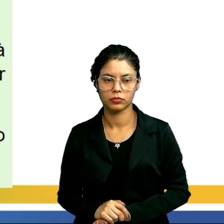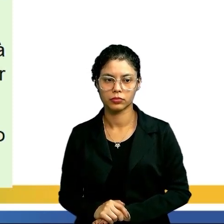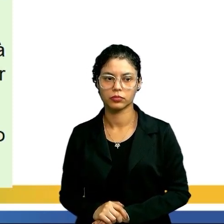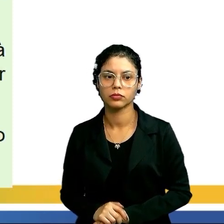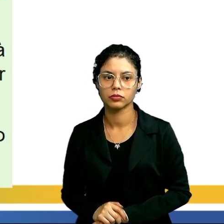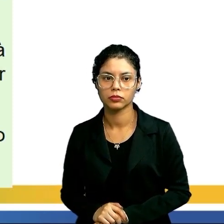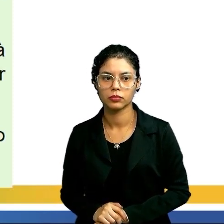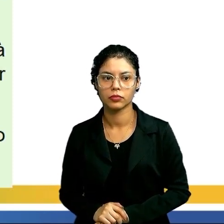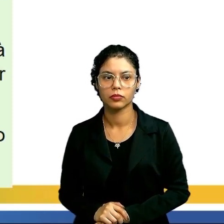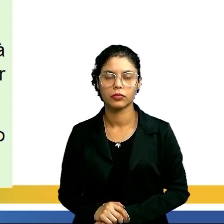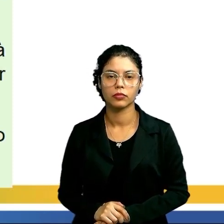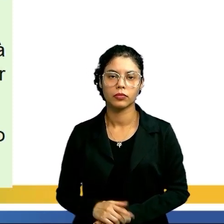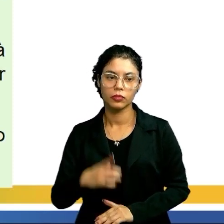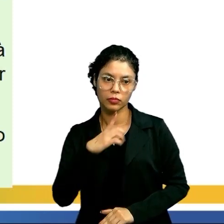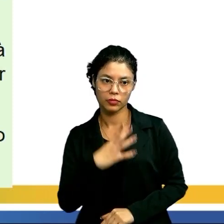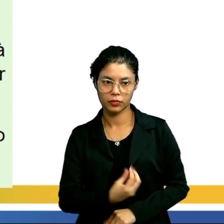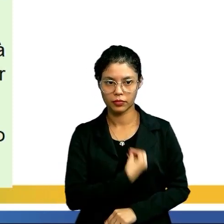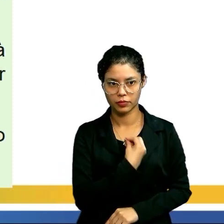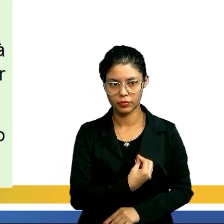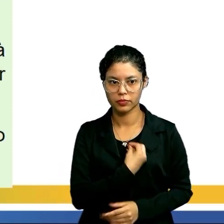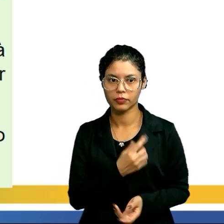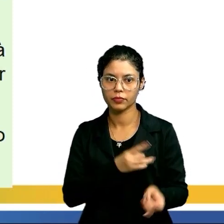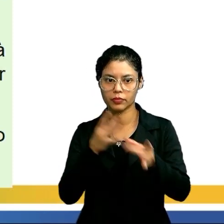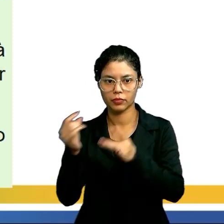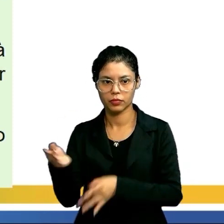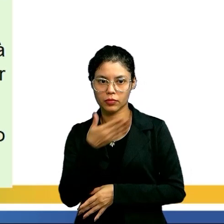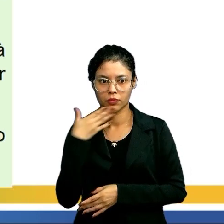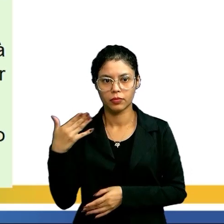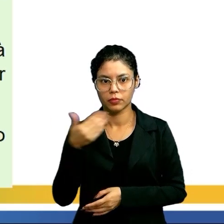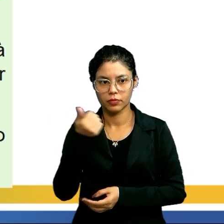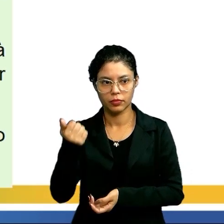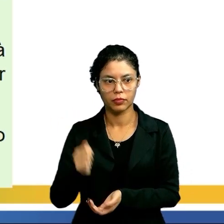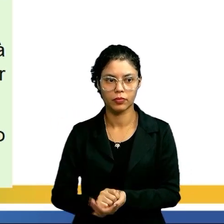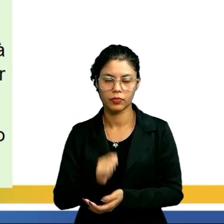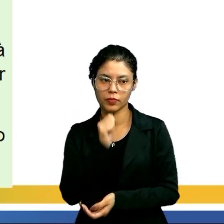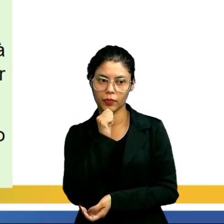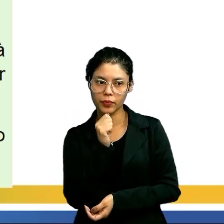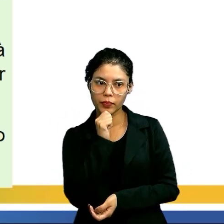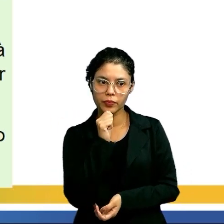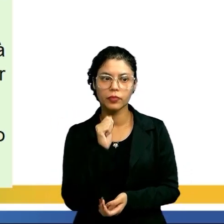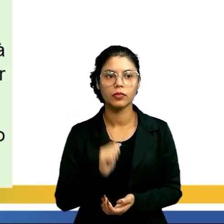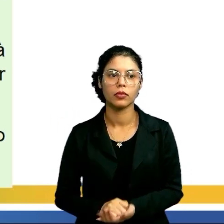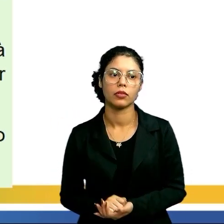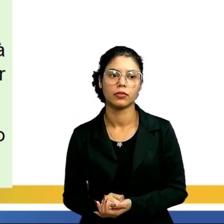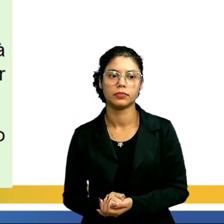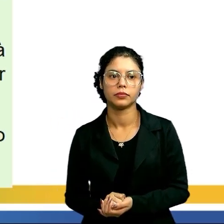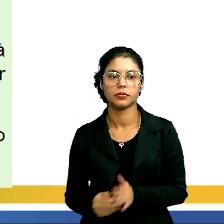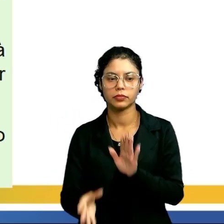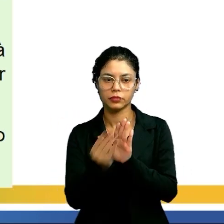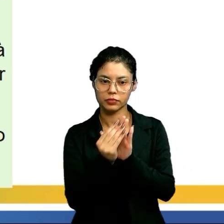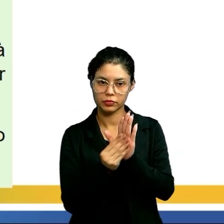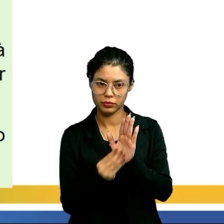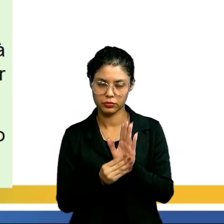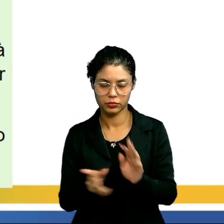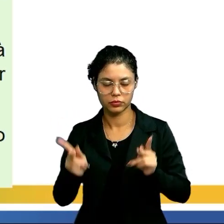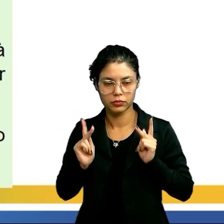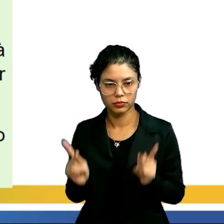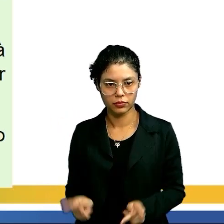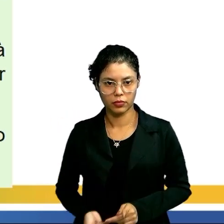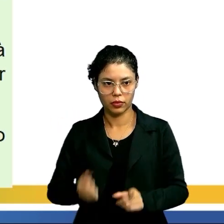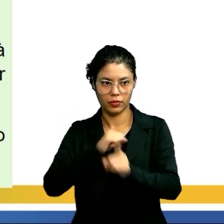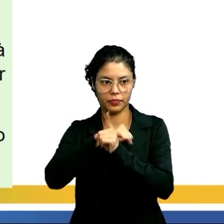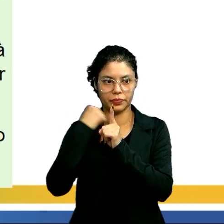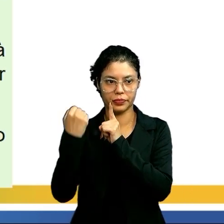normal. Há um padrão de vida vendido como sendo o melhor, além de haver um padrão